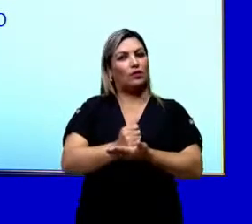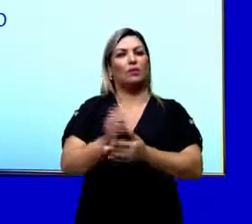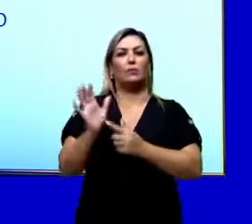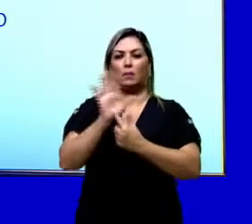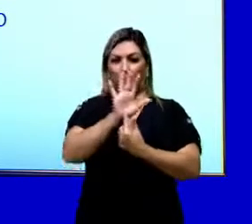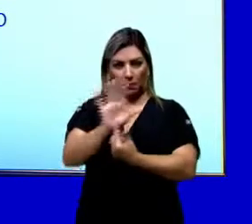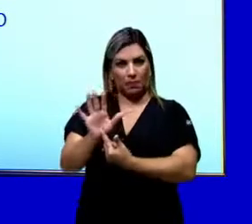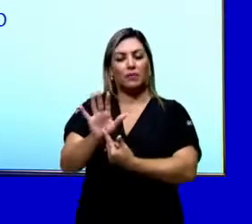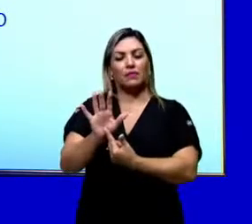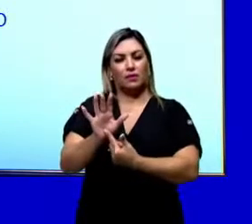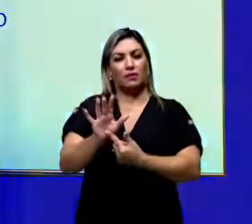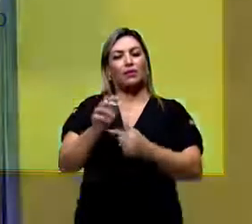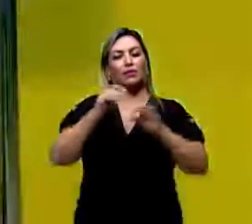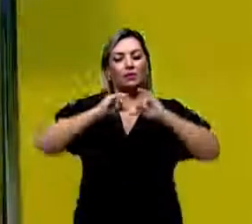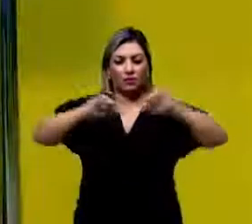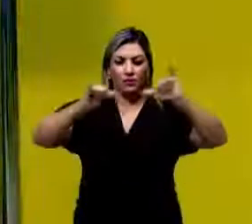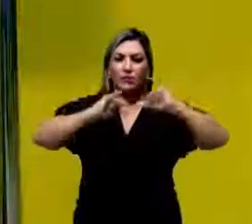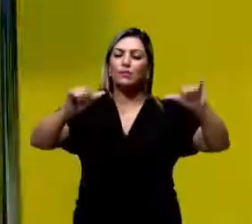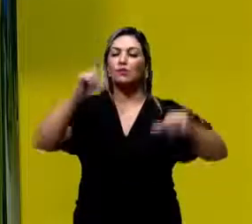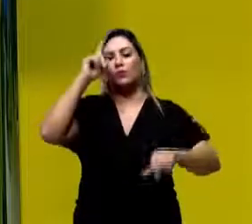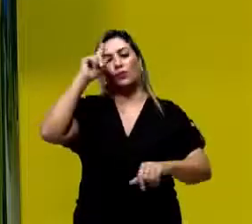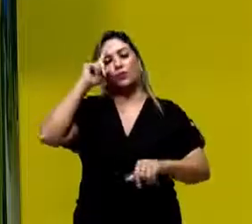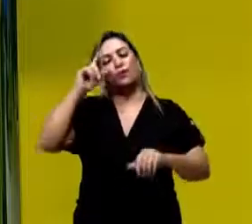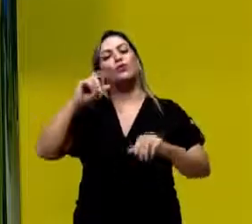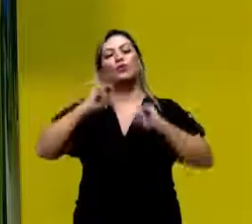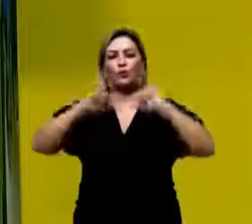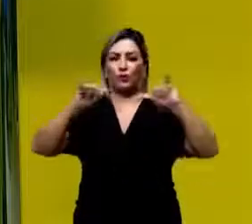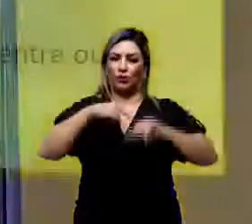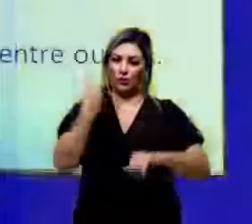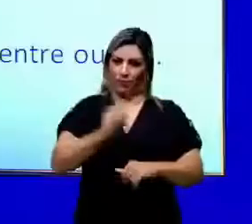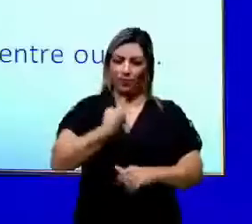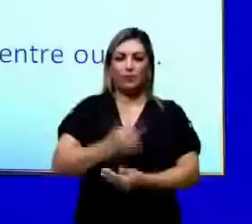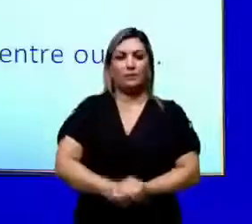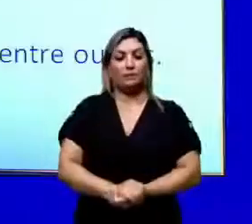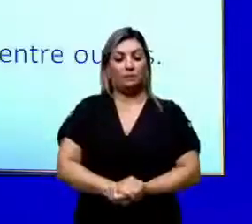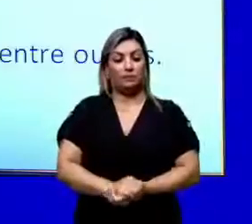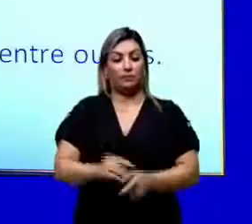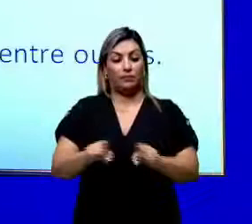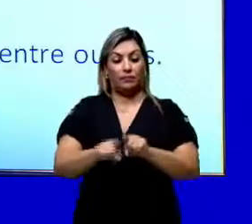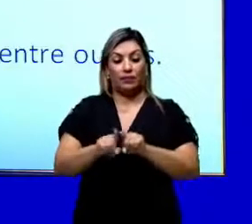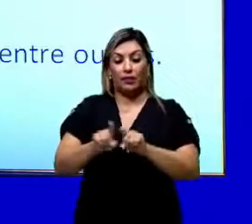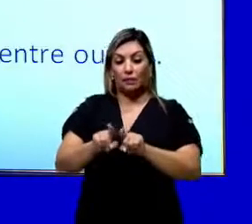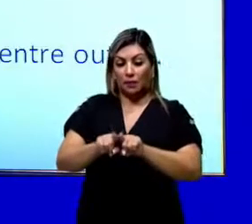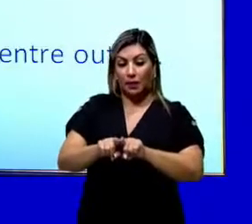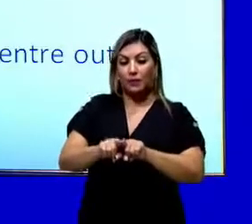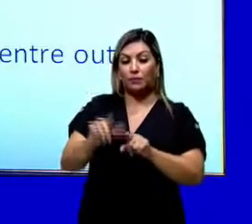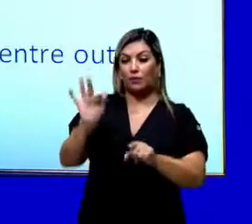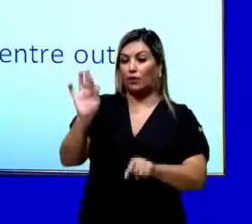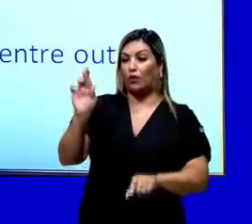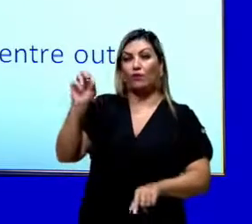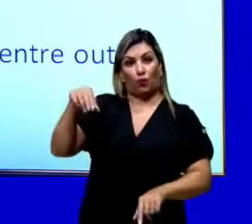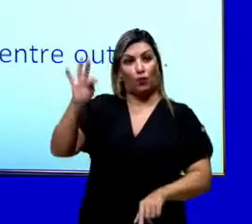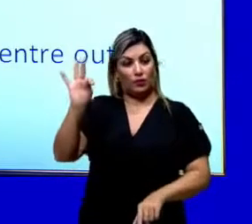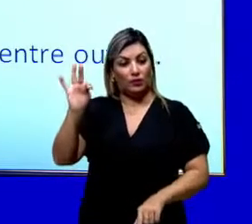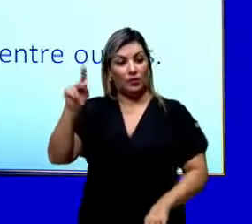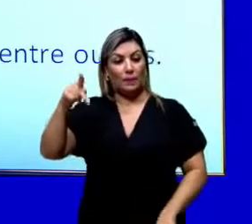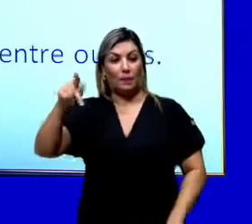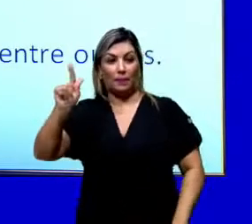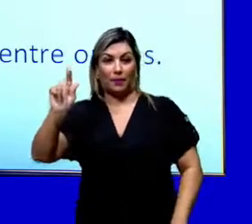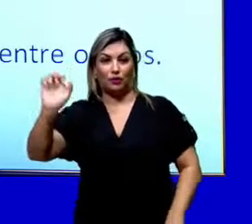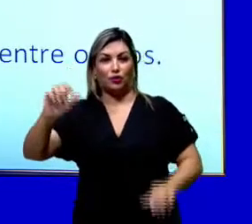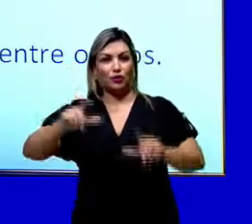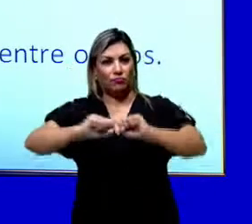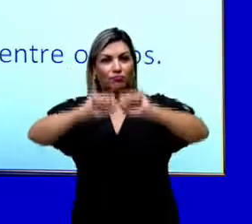poder oferecer transmitir notícias para nós o fronto pente que é que aquela página inicial